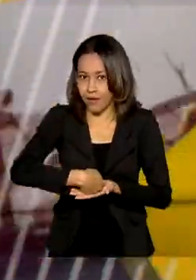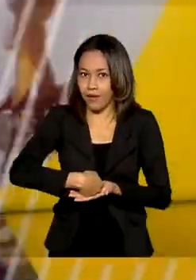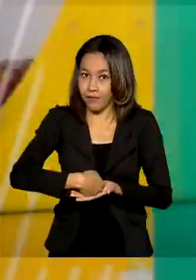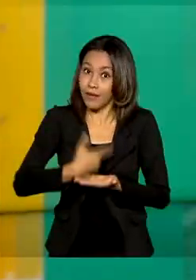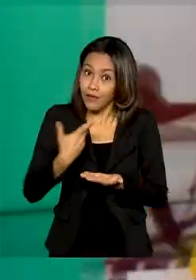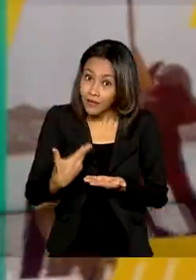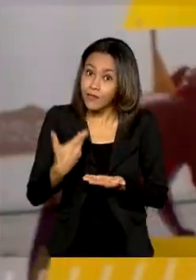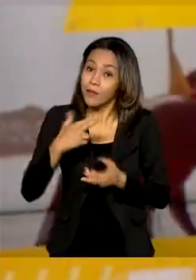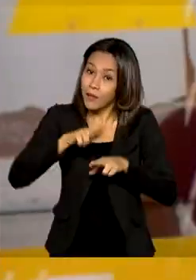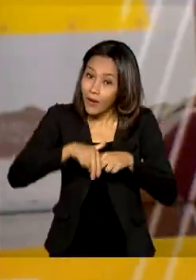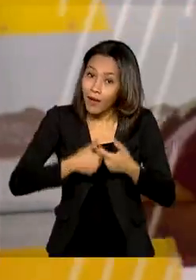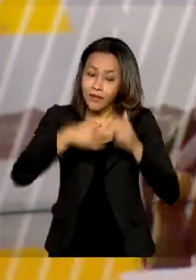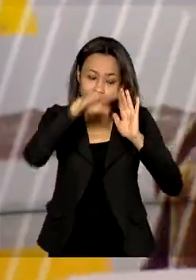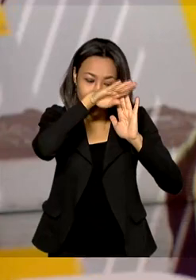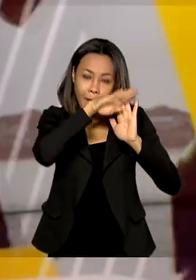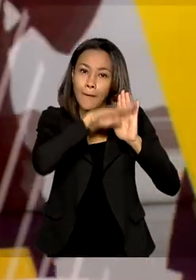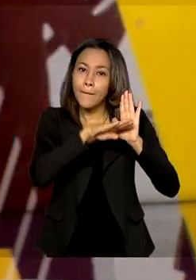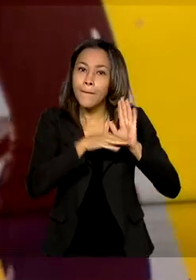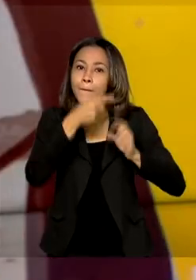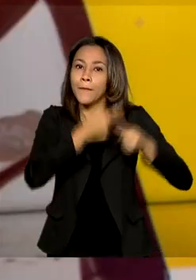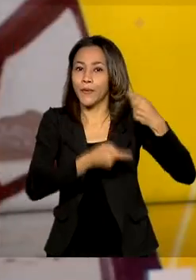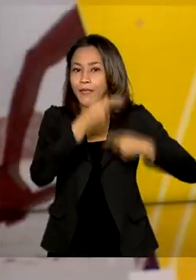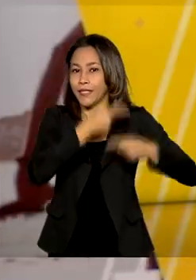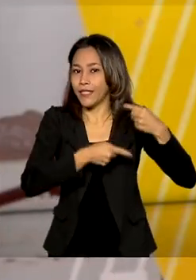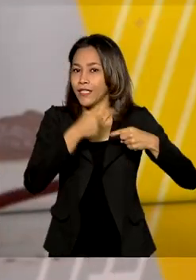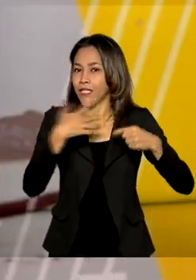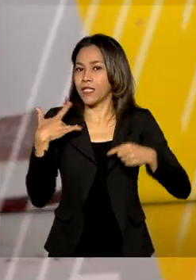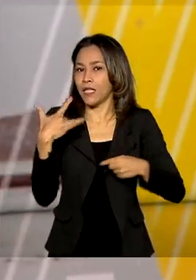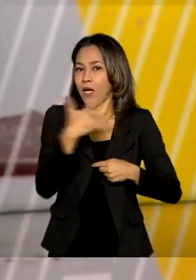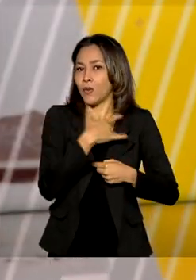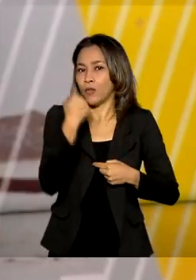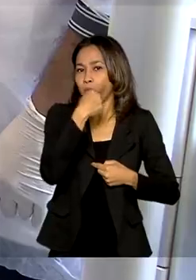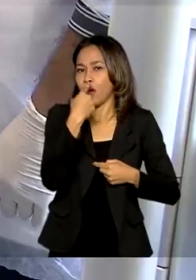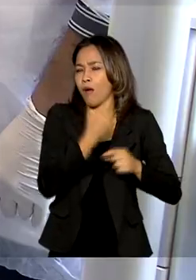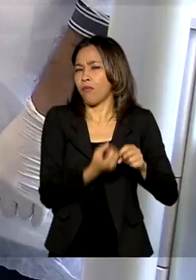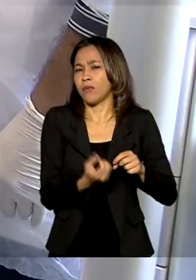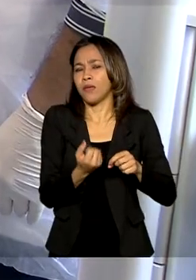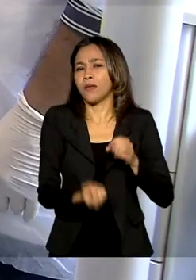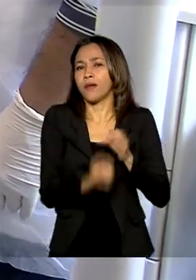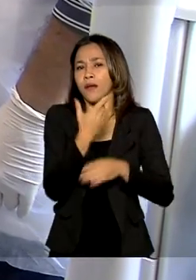foi graças à Política Nacional de Saúde Bucal, criada há 20 anos.